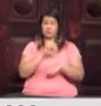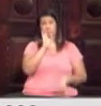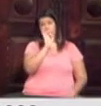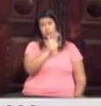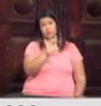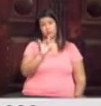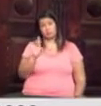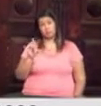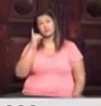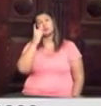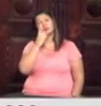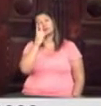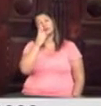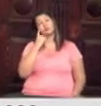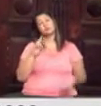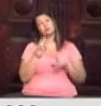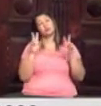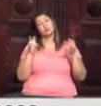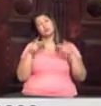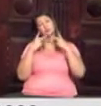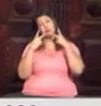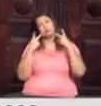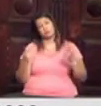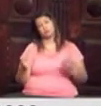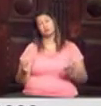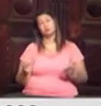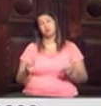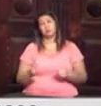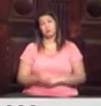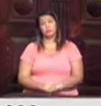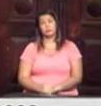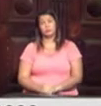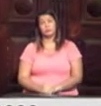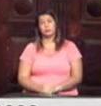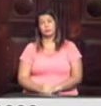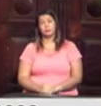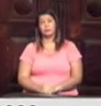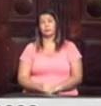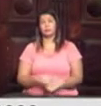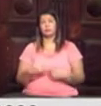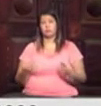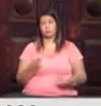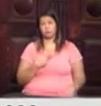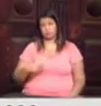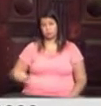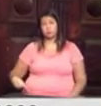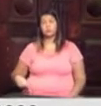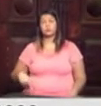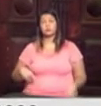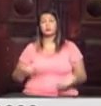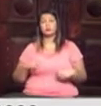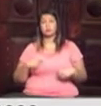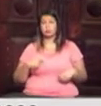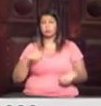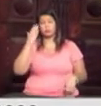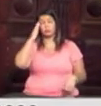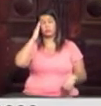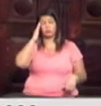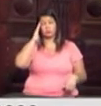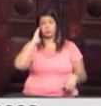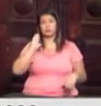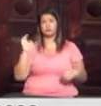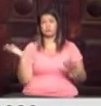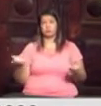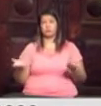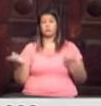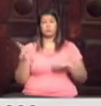esses temas com absoluta franqueza e absoluta clareza. Senhora presidente, eu entendo que